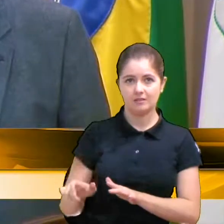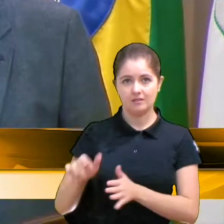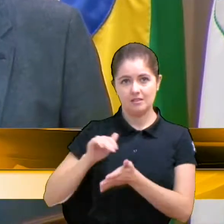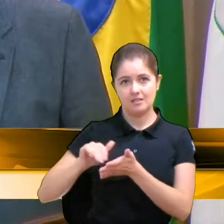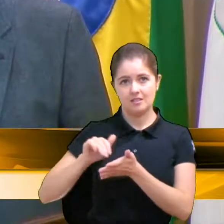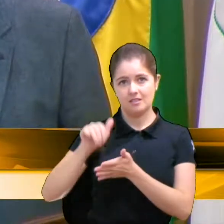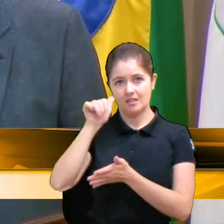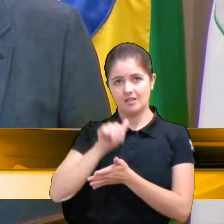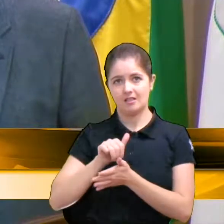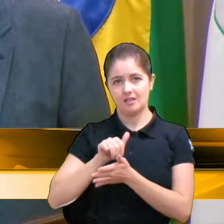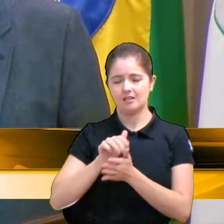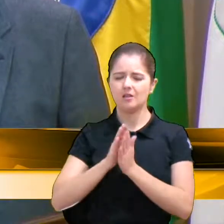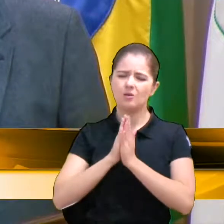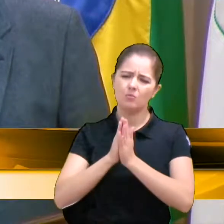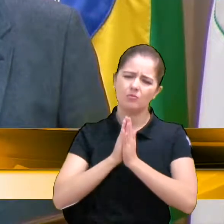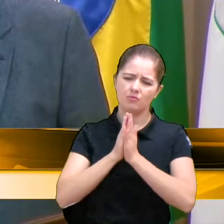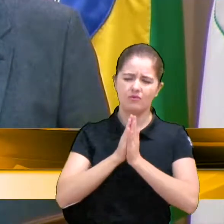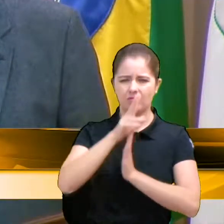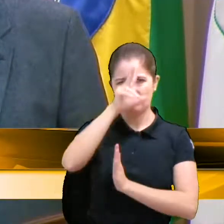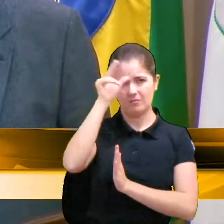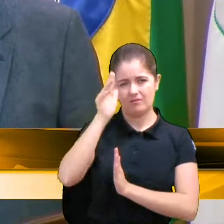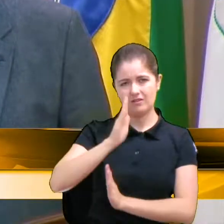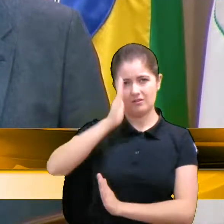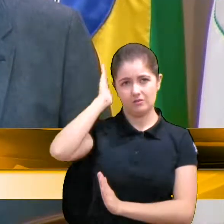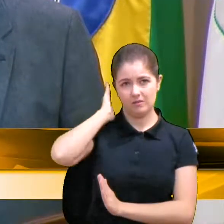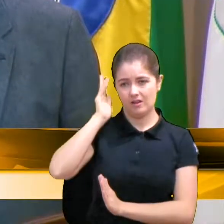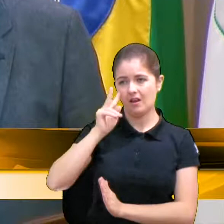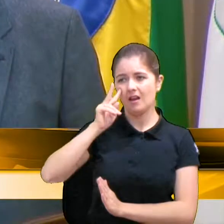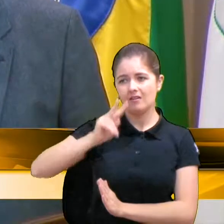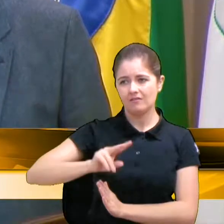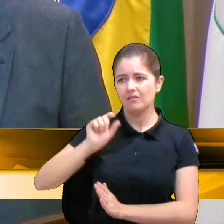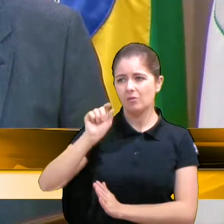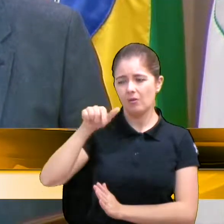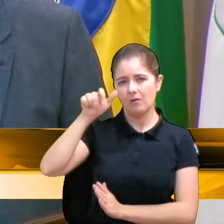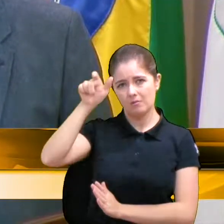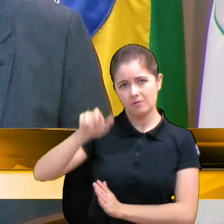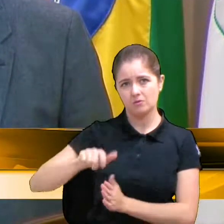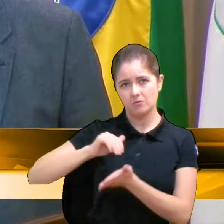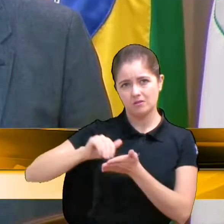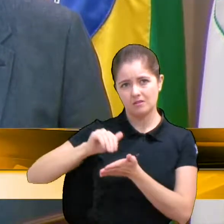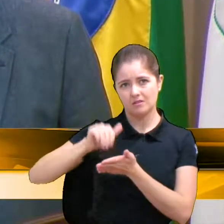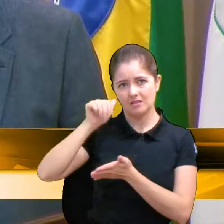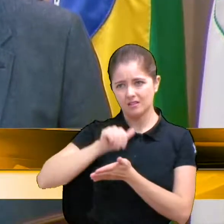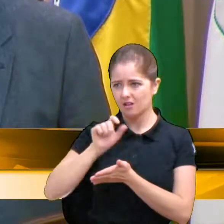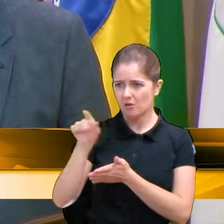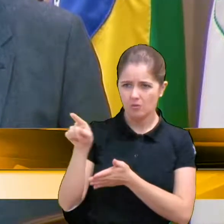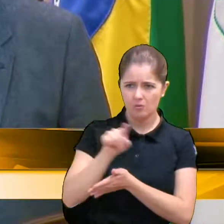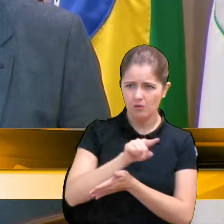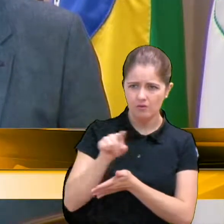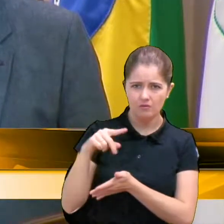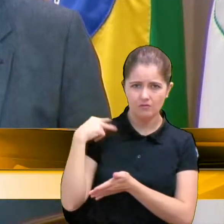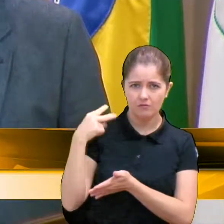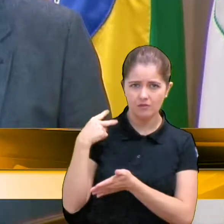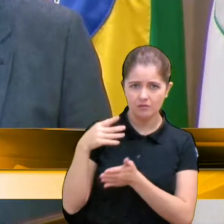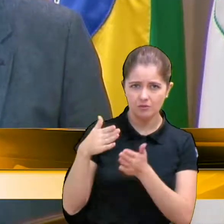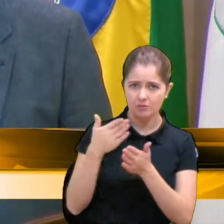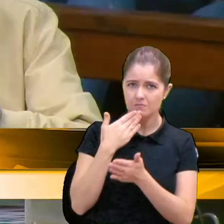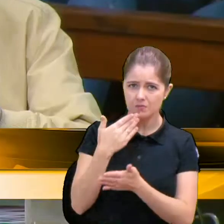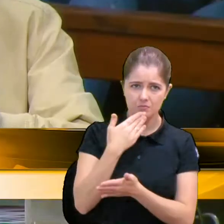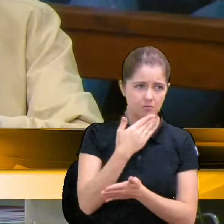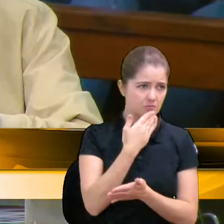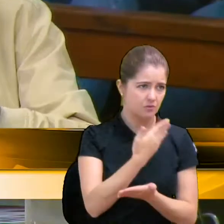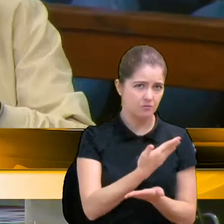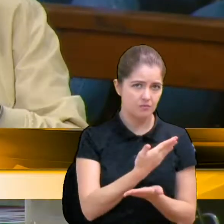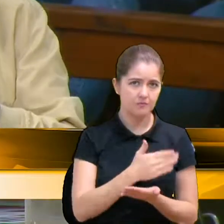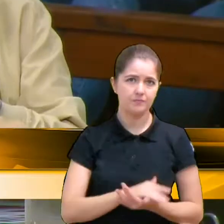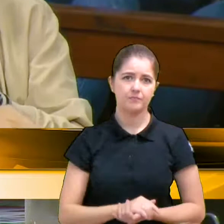questão da nossa secretária da Agricultura. Alguém pediu a parte aí? Peço uma parte.